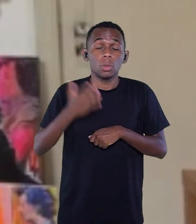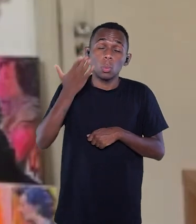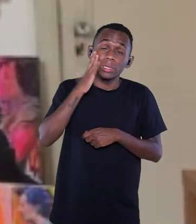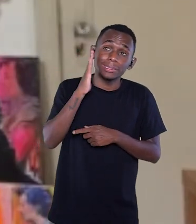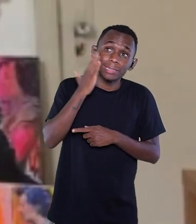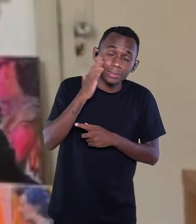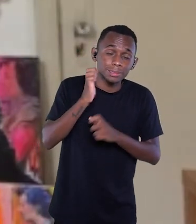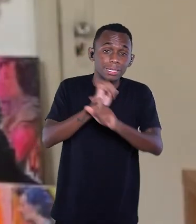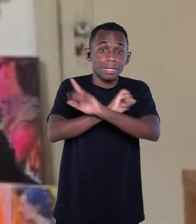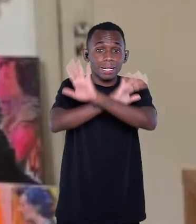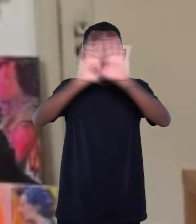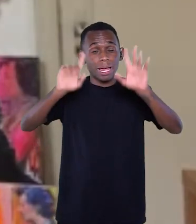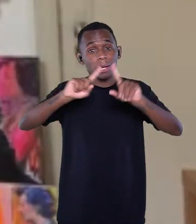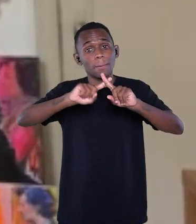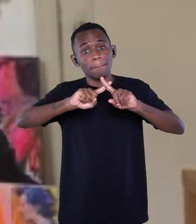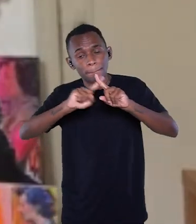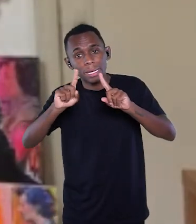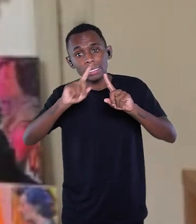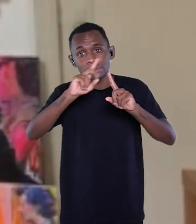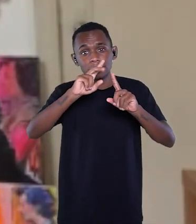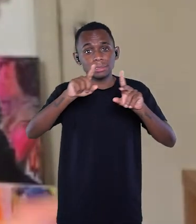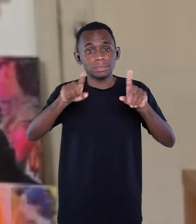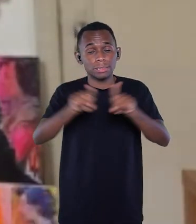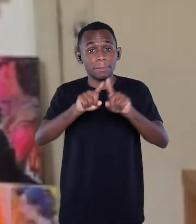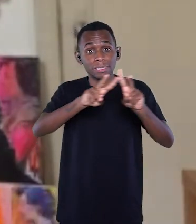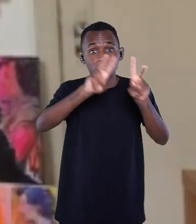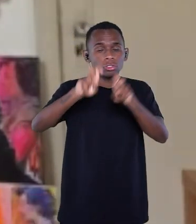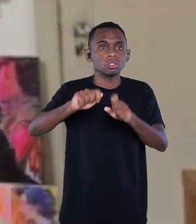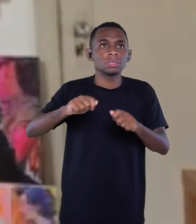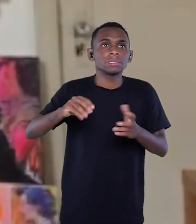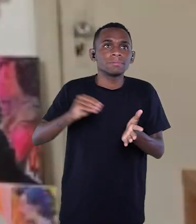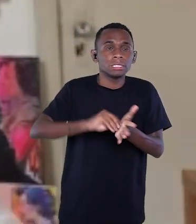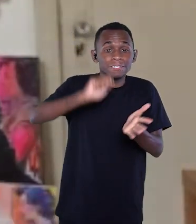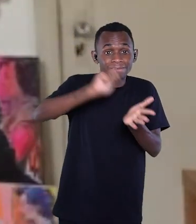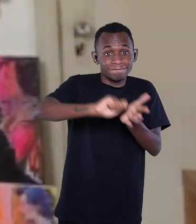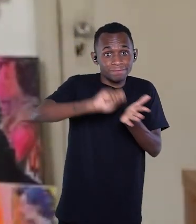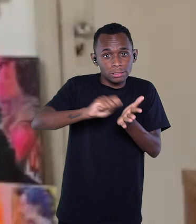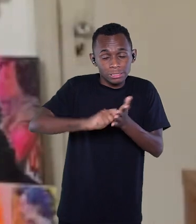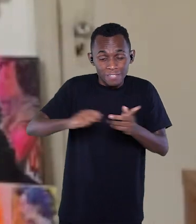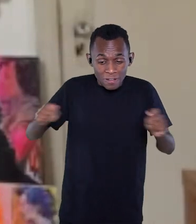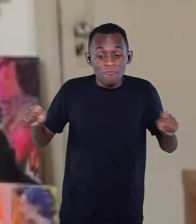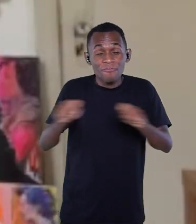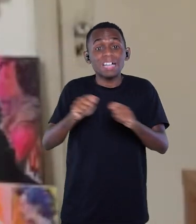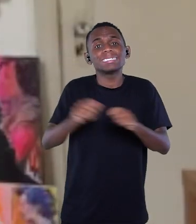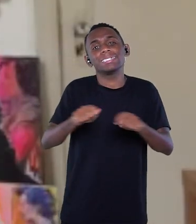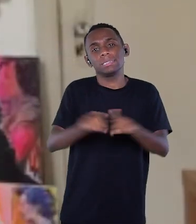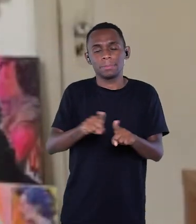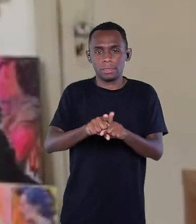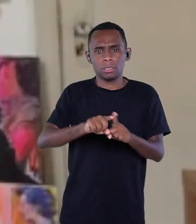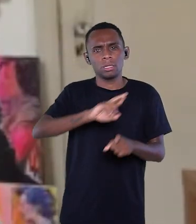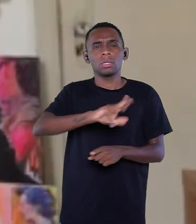eu entendi que tinha uma questão da escrita também, do fazer, que não é só